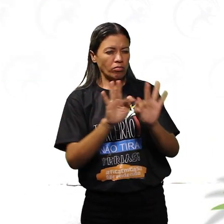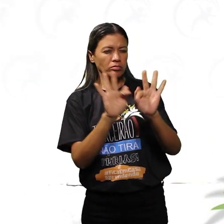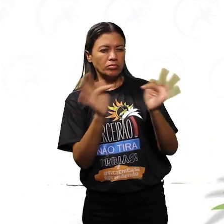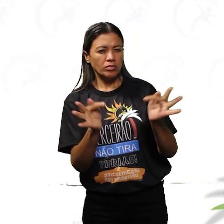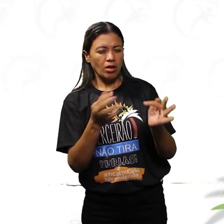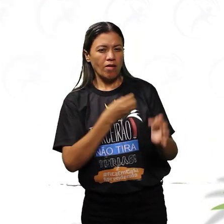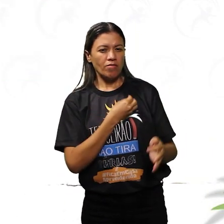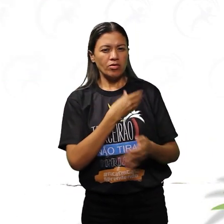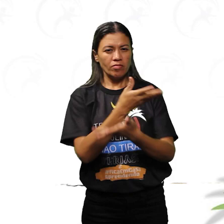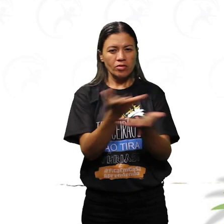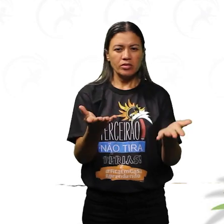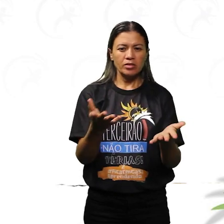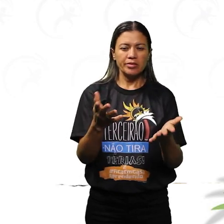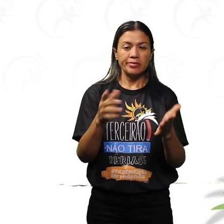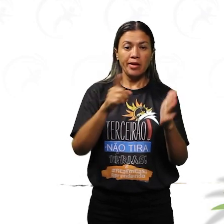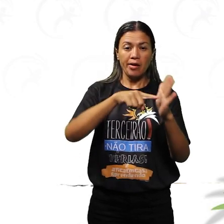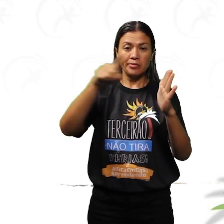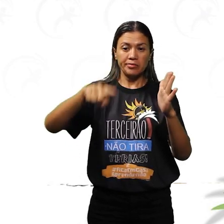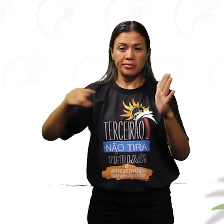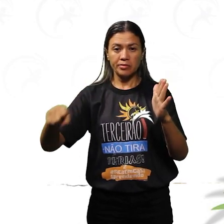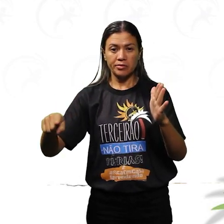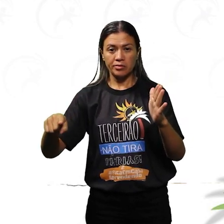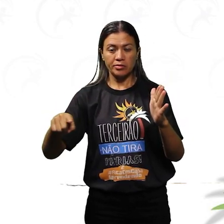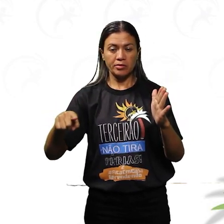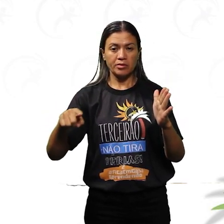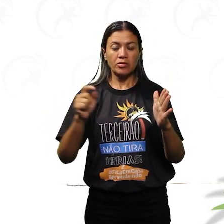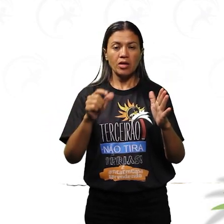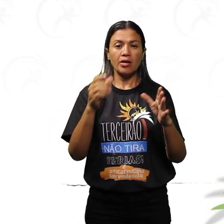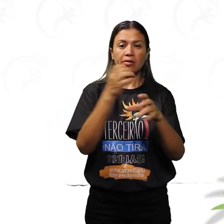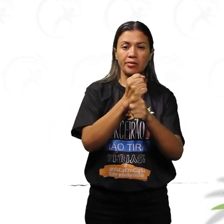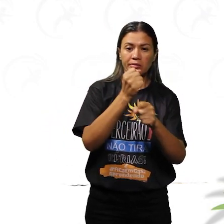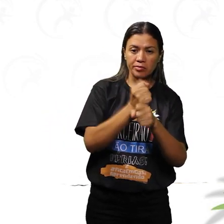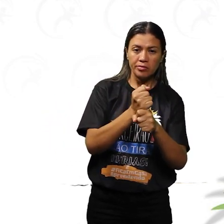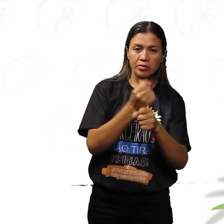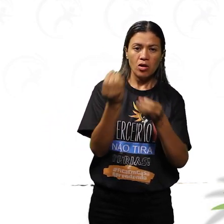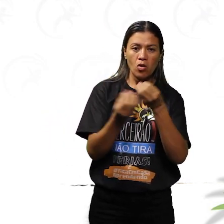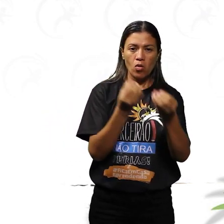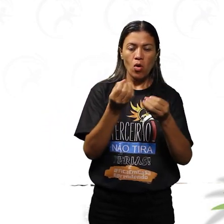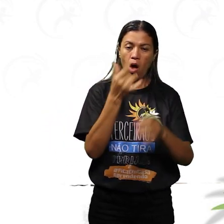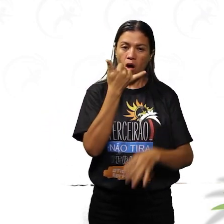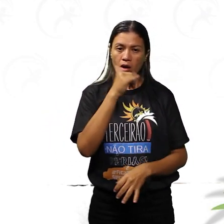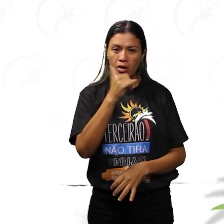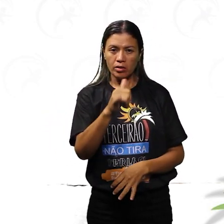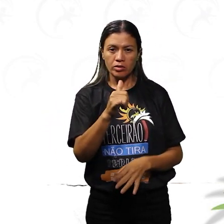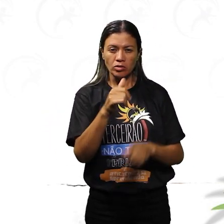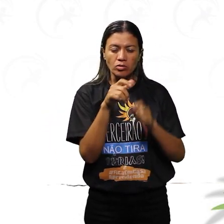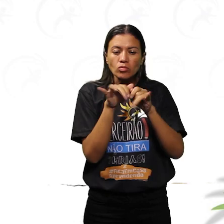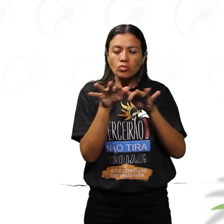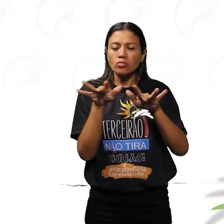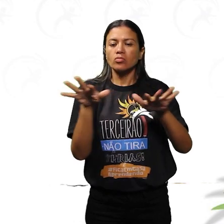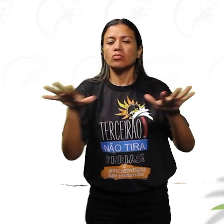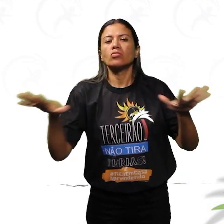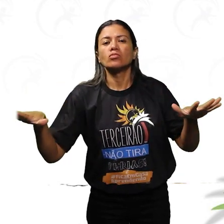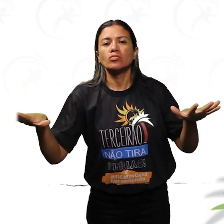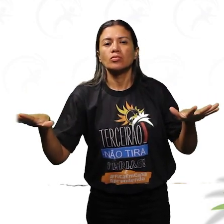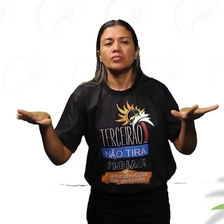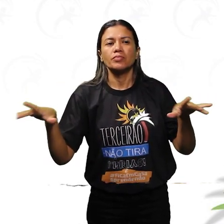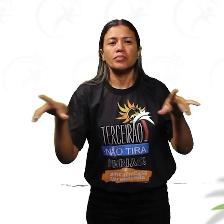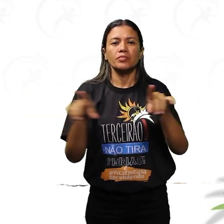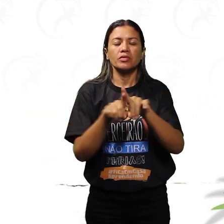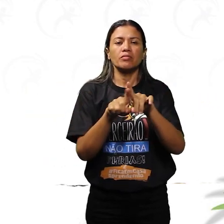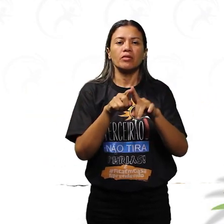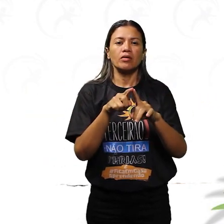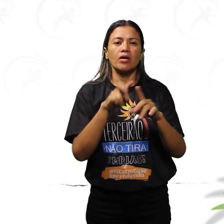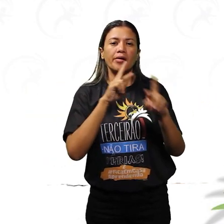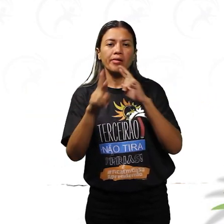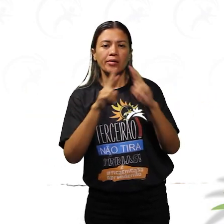de vocês. A intensidade física que a gente calcula, ela é calculada pela energia que se propaga, né, em relação